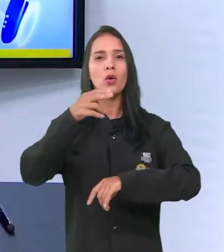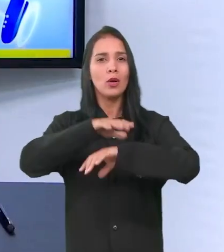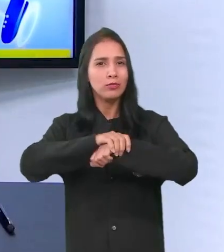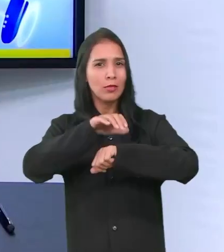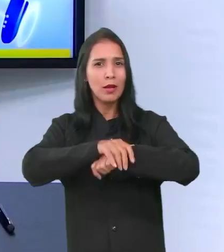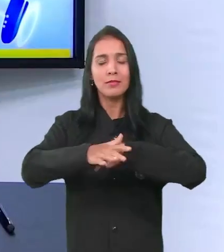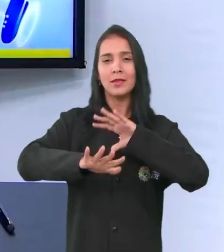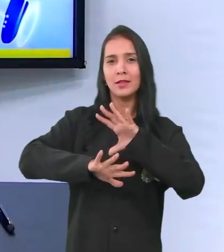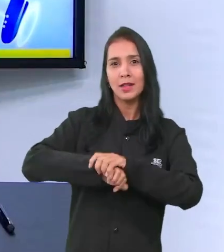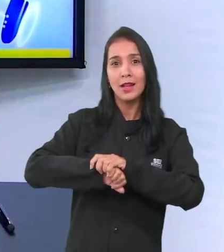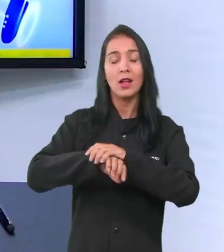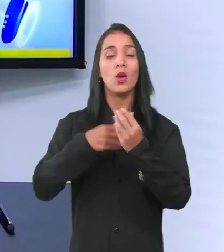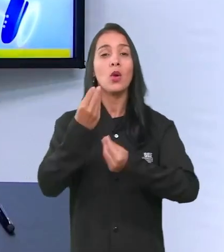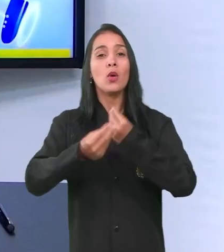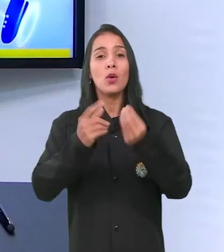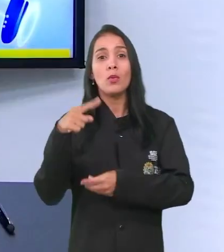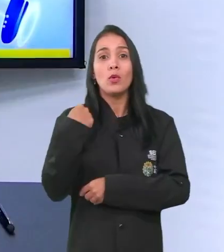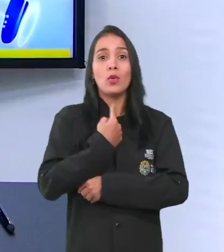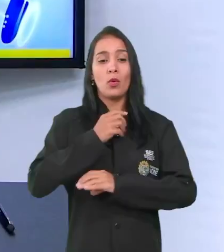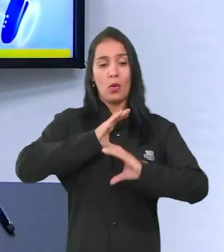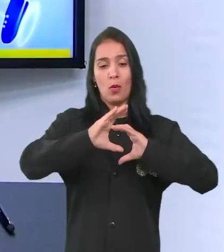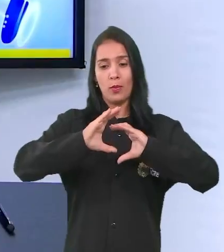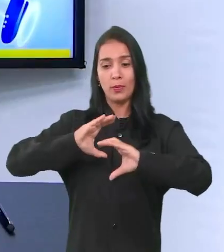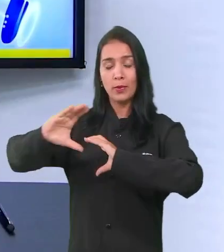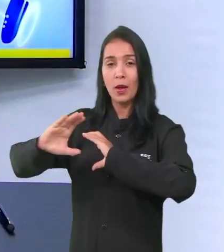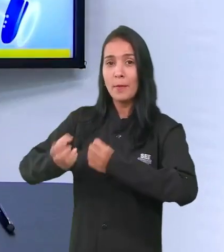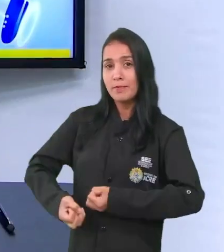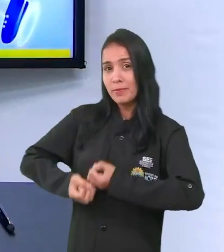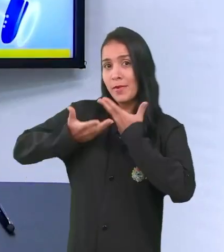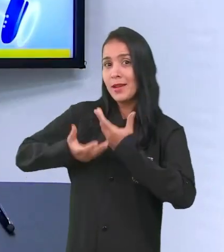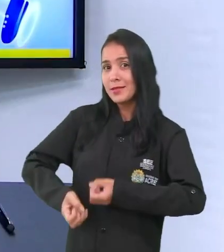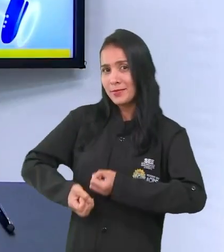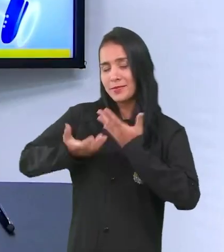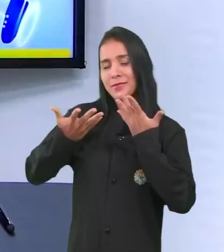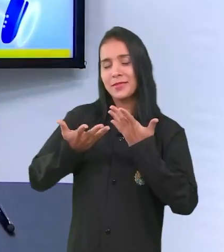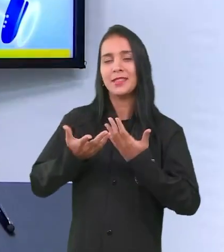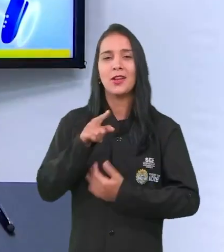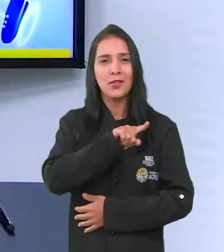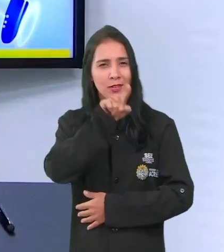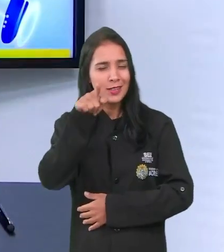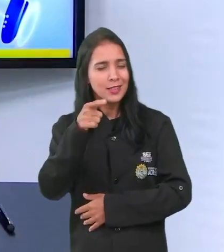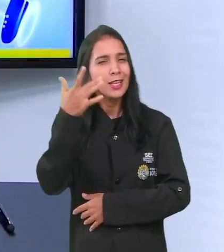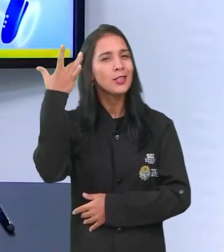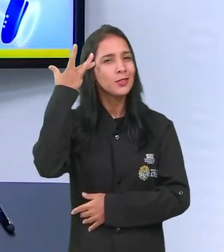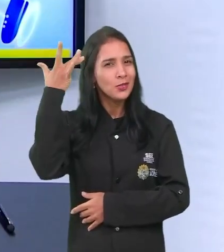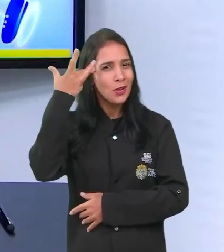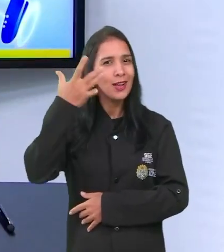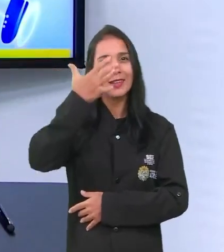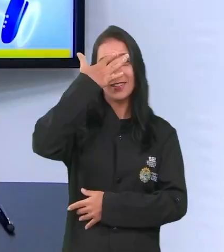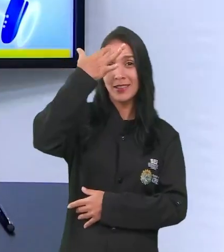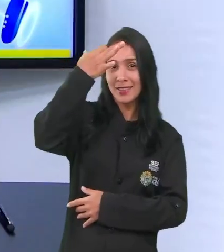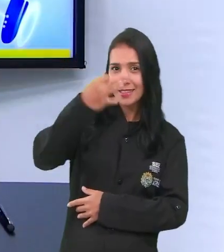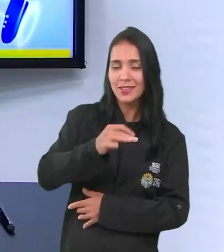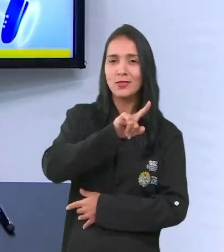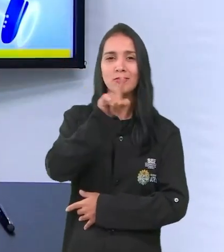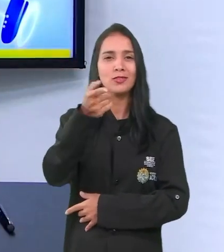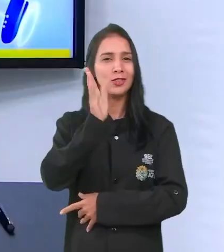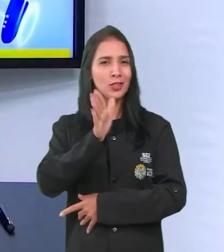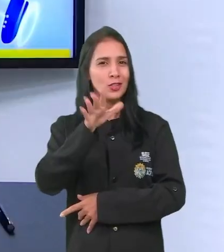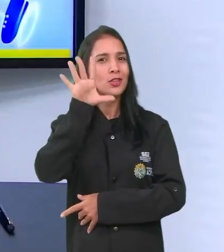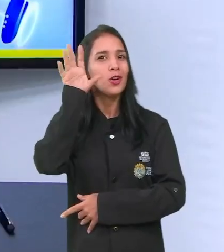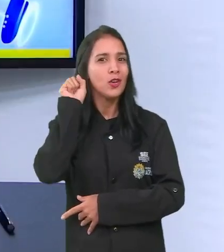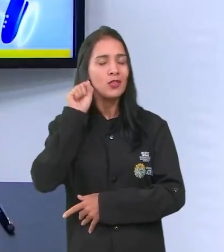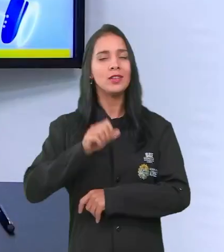que ela comunica, como que o nosso corpo pode comunicar. Você provavelmente já ouviu aquela